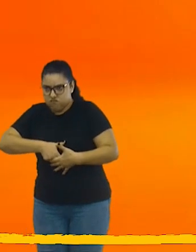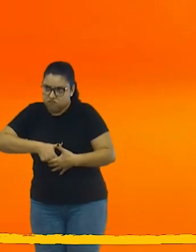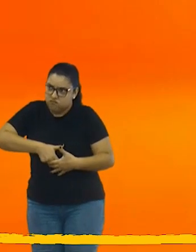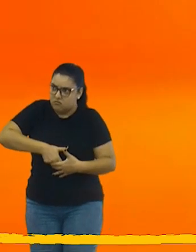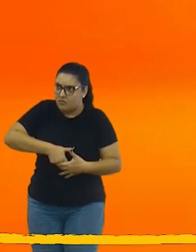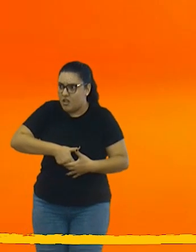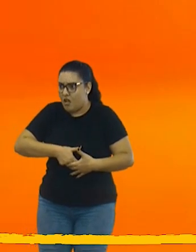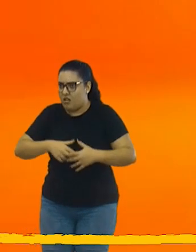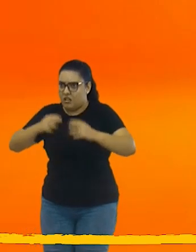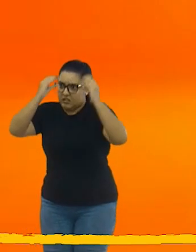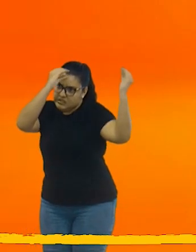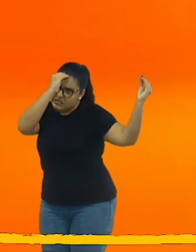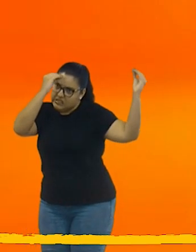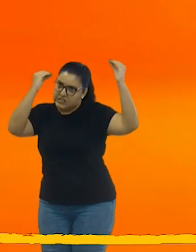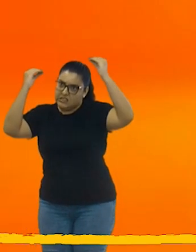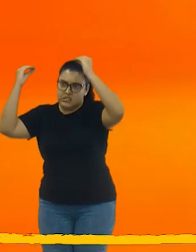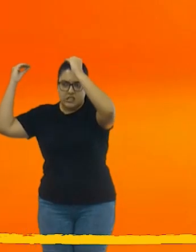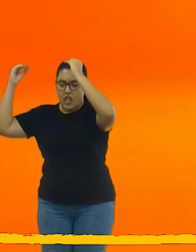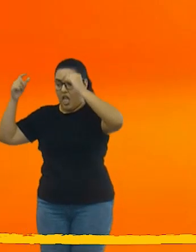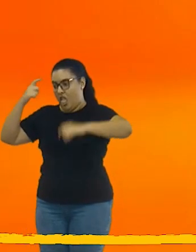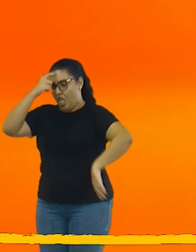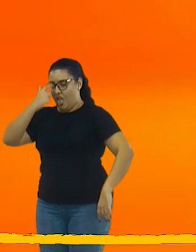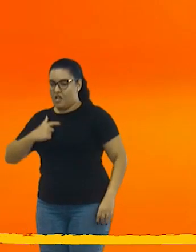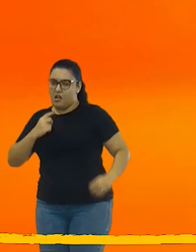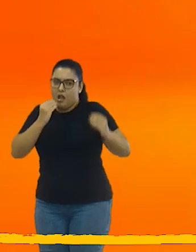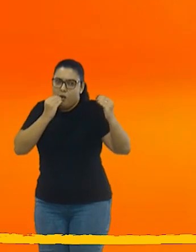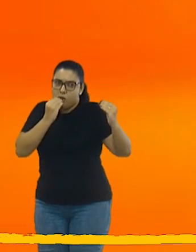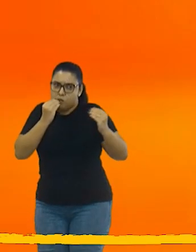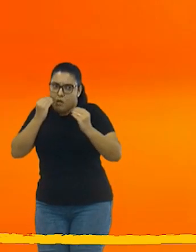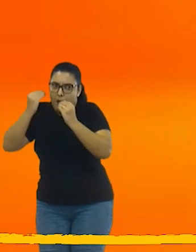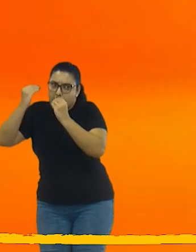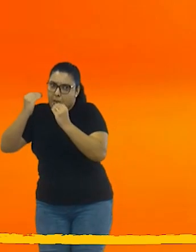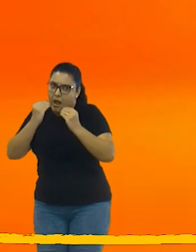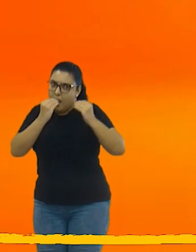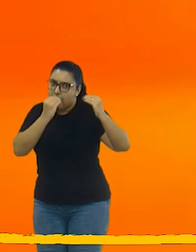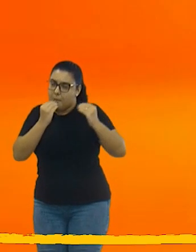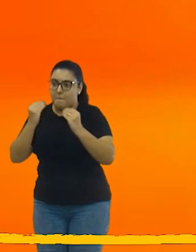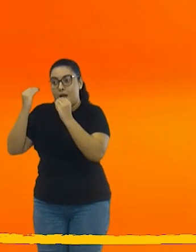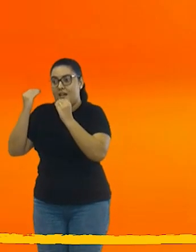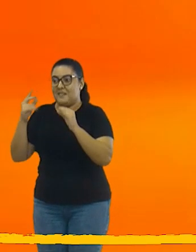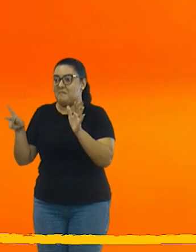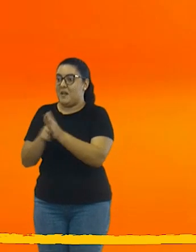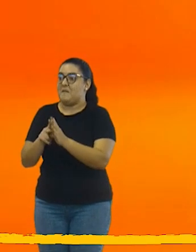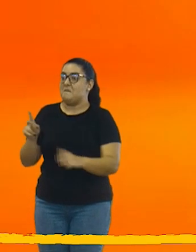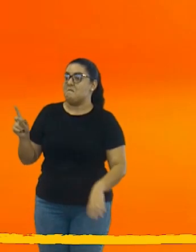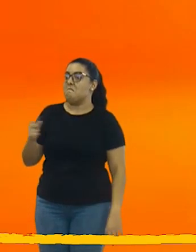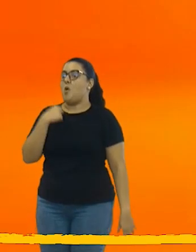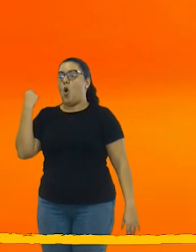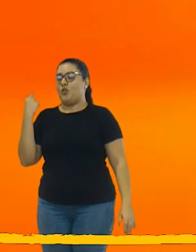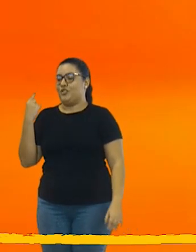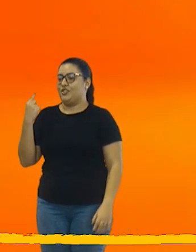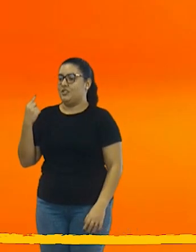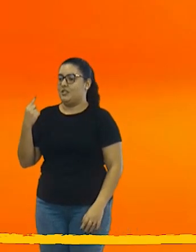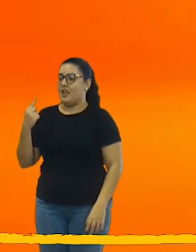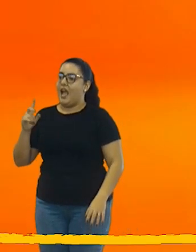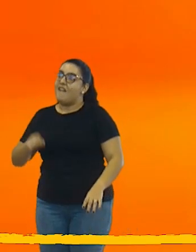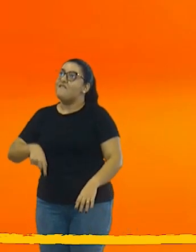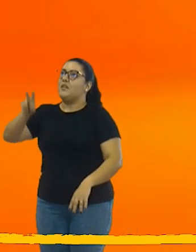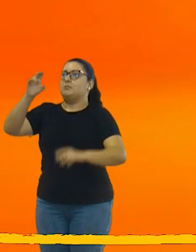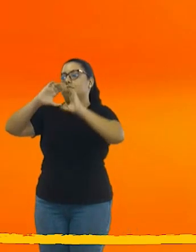Aracaju com a gaita que desmorre gente. Vocês entendem o simbolismo desses